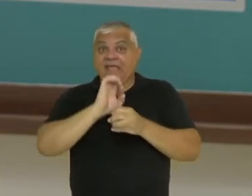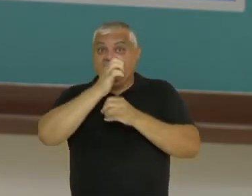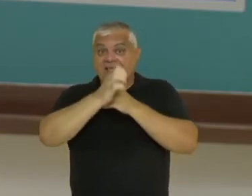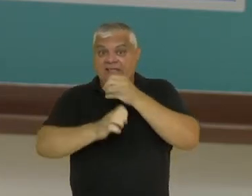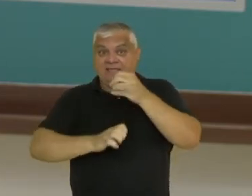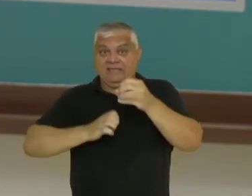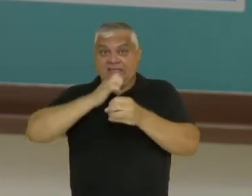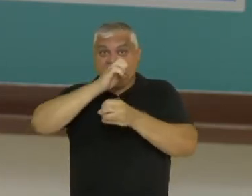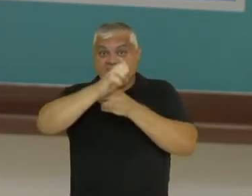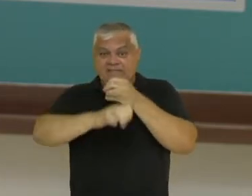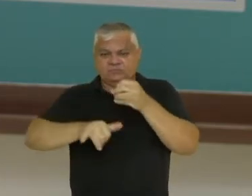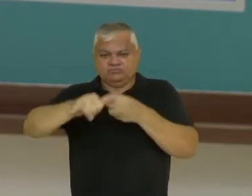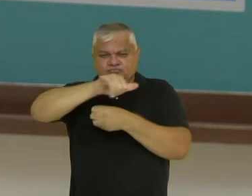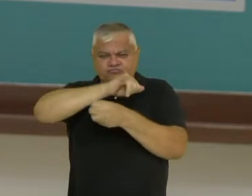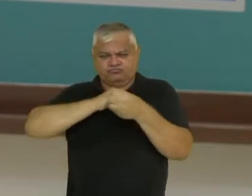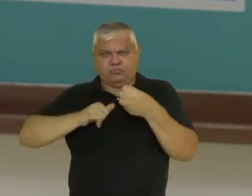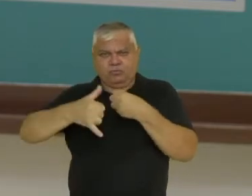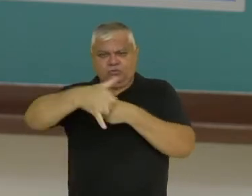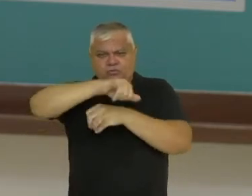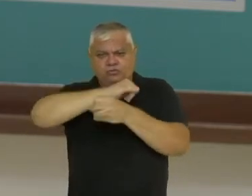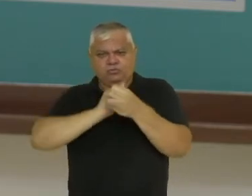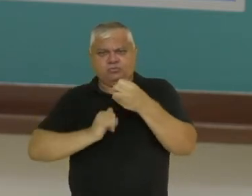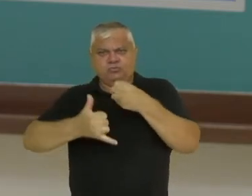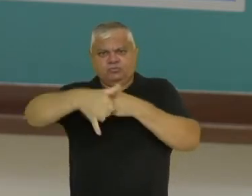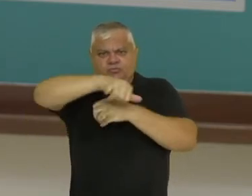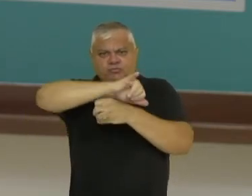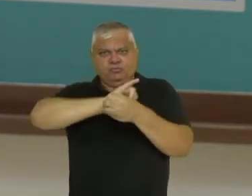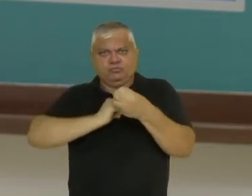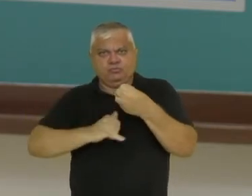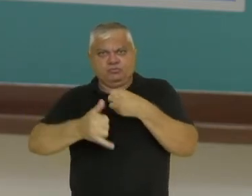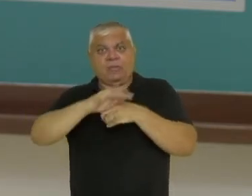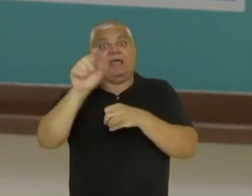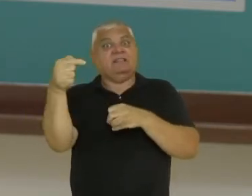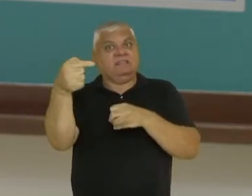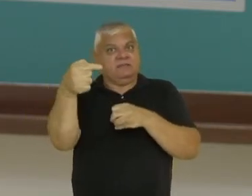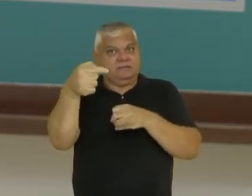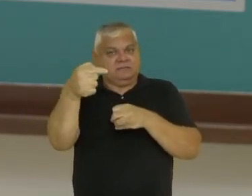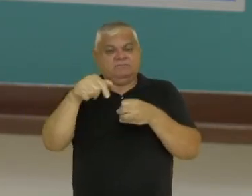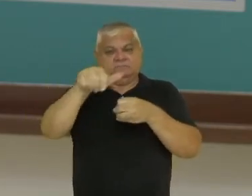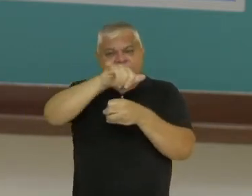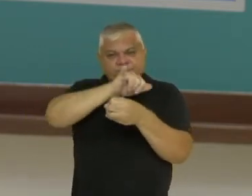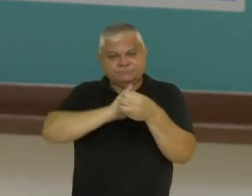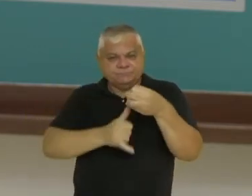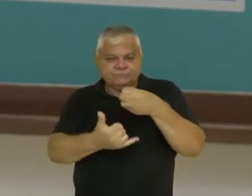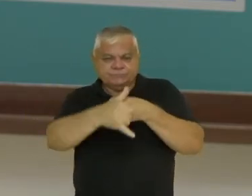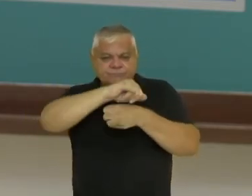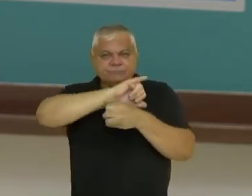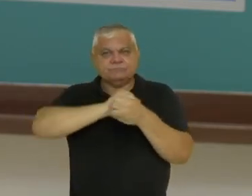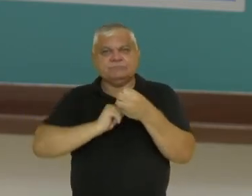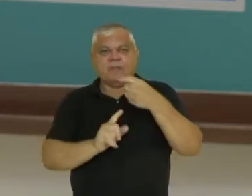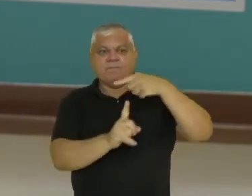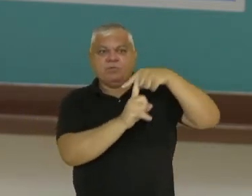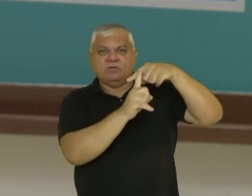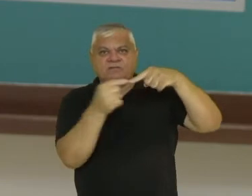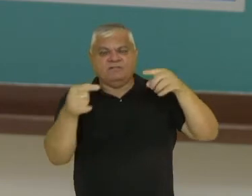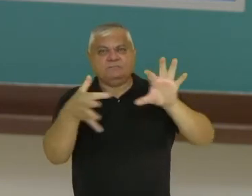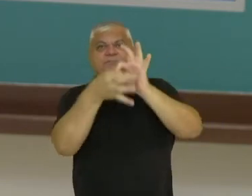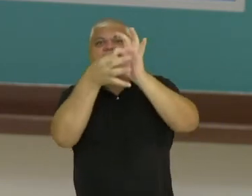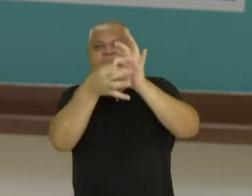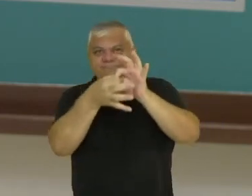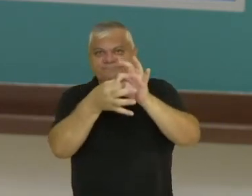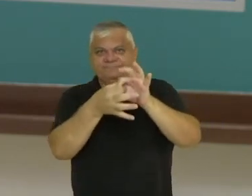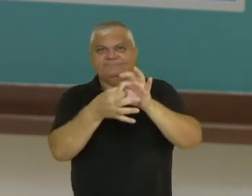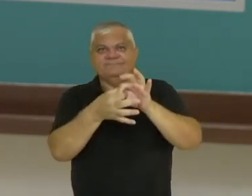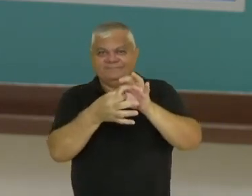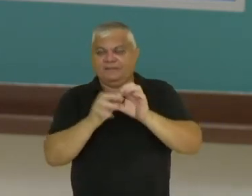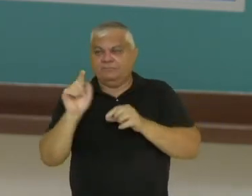uma velocidade muito grande de movimento, são cargas negativas, né, e o negativo e o positivo se atraem. E não acontece